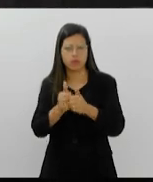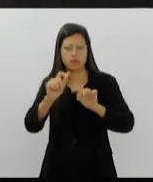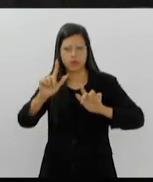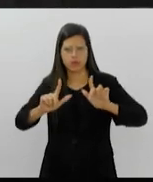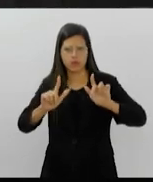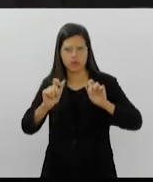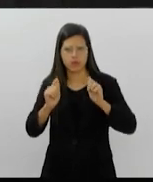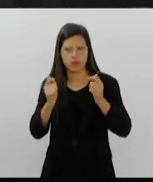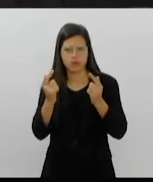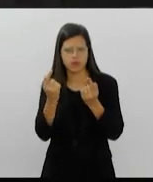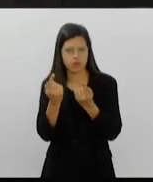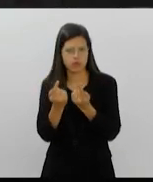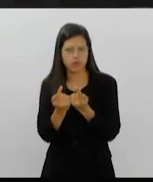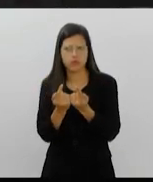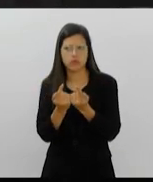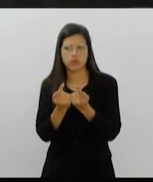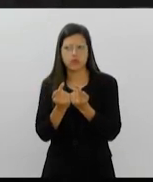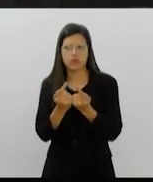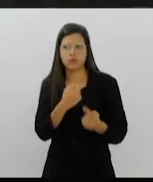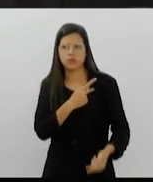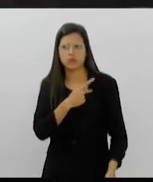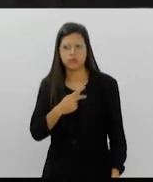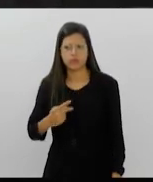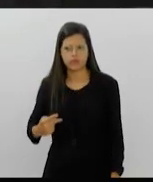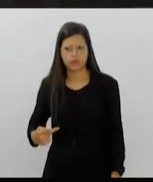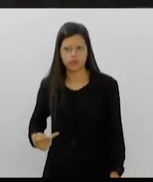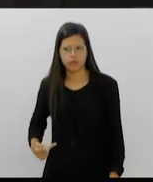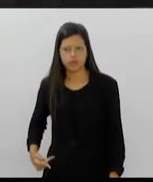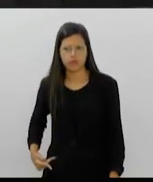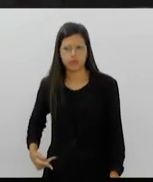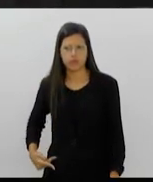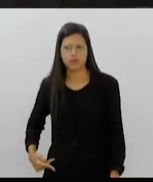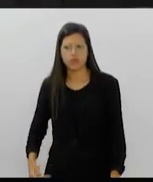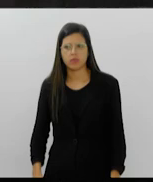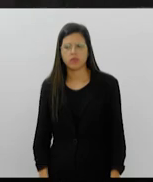Alerge. Senhor presidente, estou passando aqui